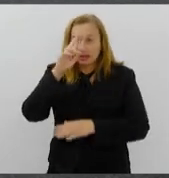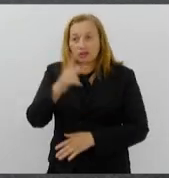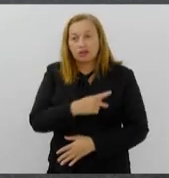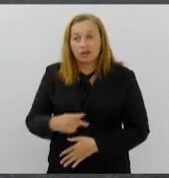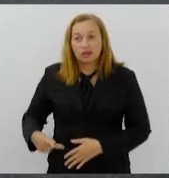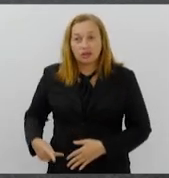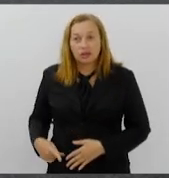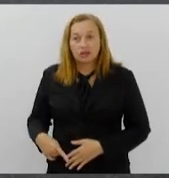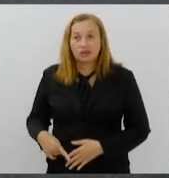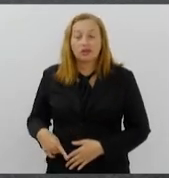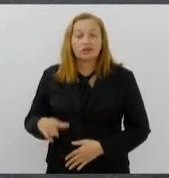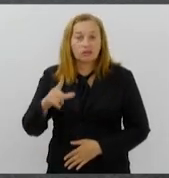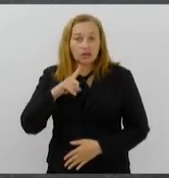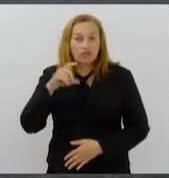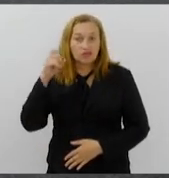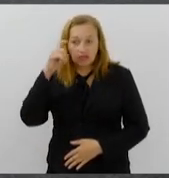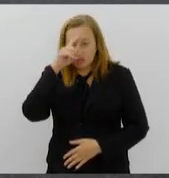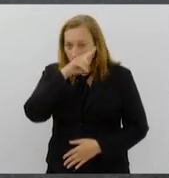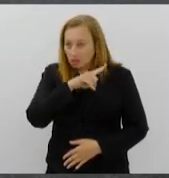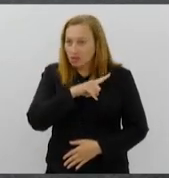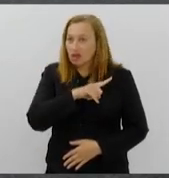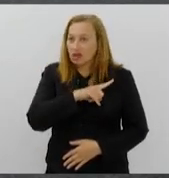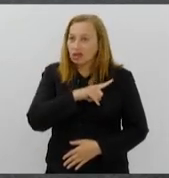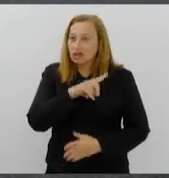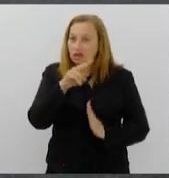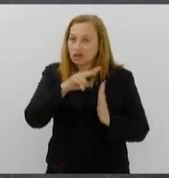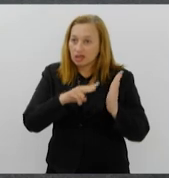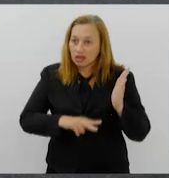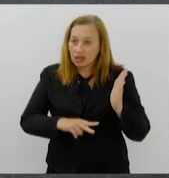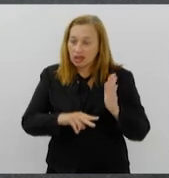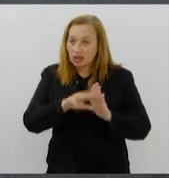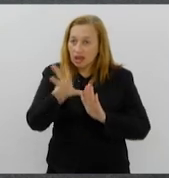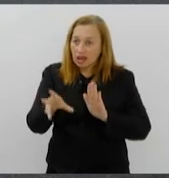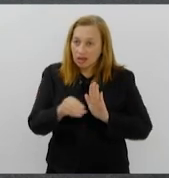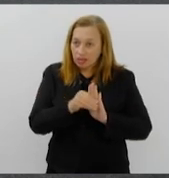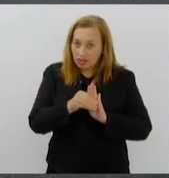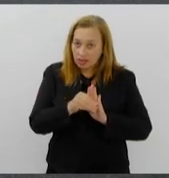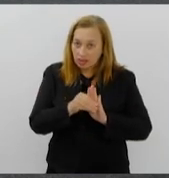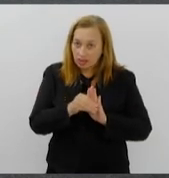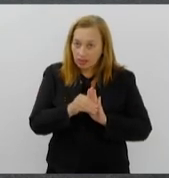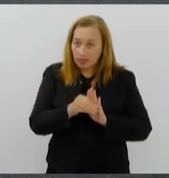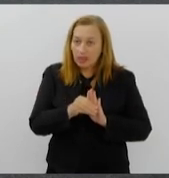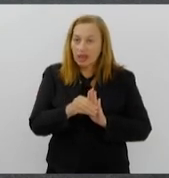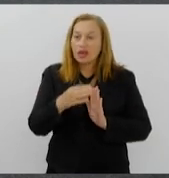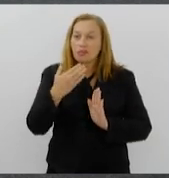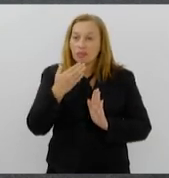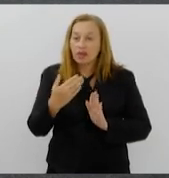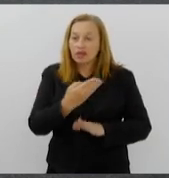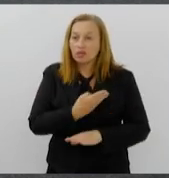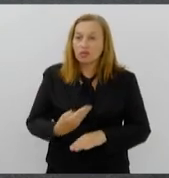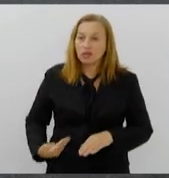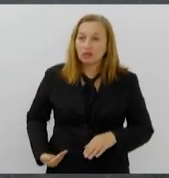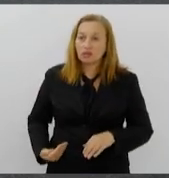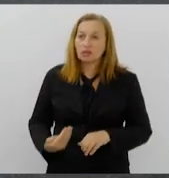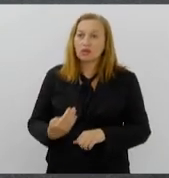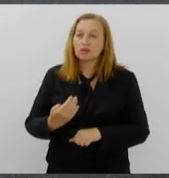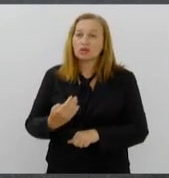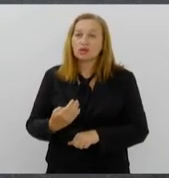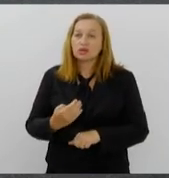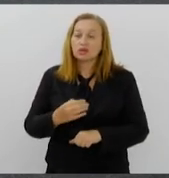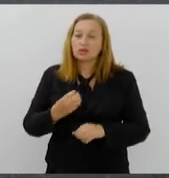teve a maior dificuldade de ler a ementa. Solicita ao senhor governador